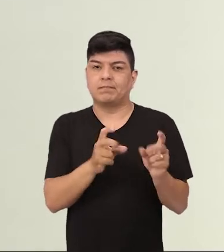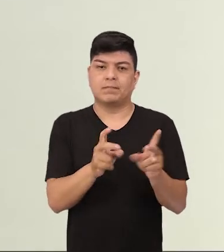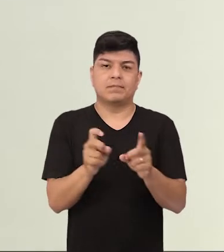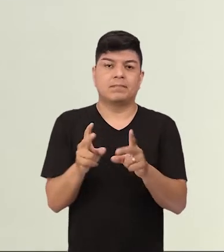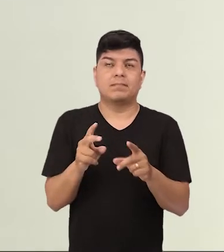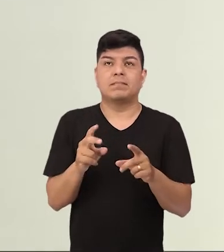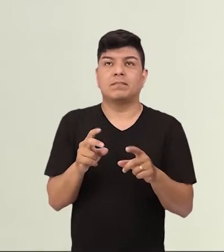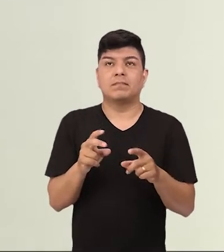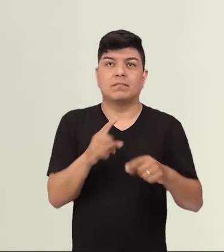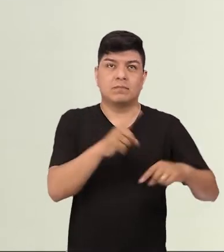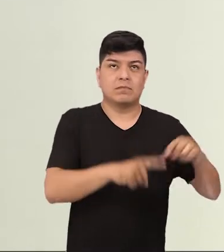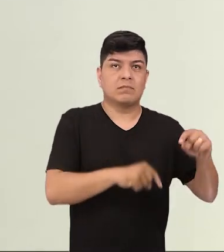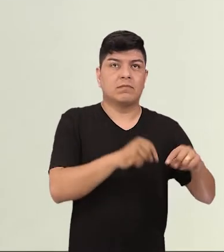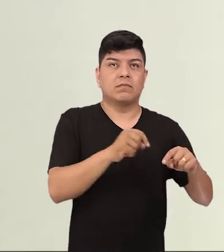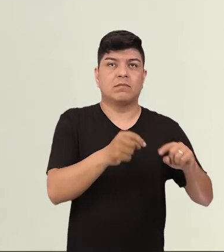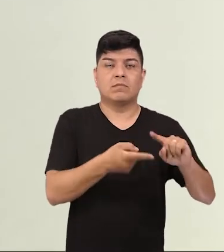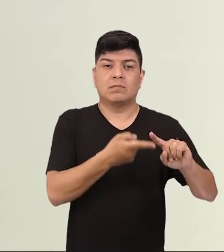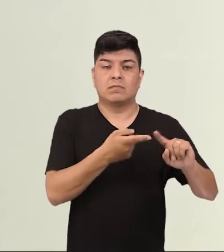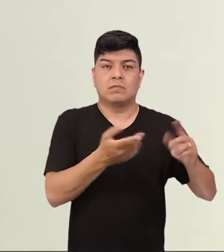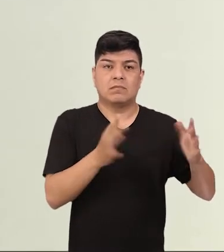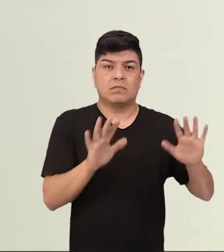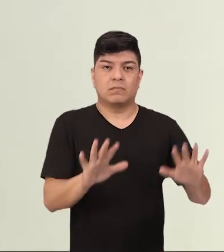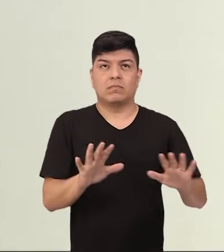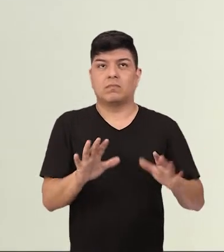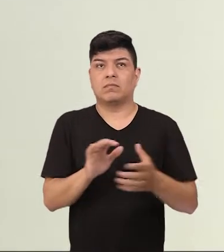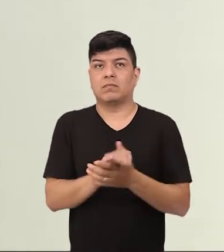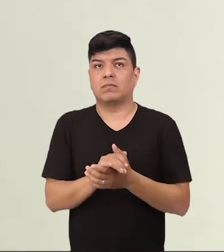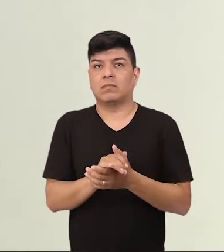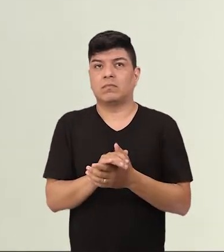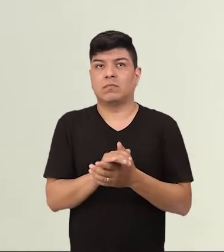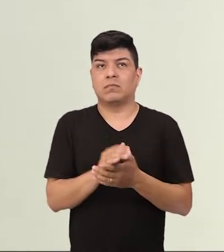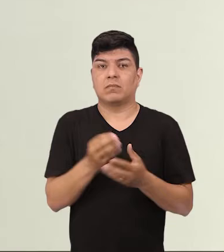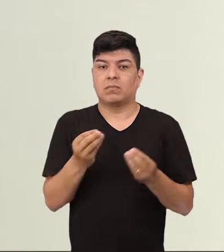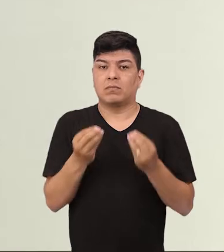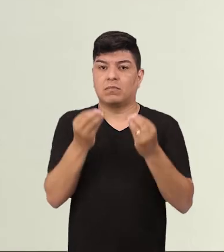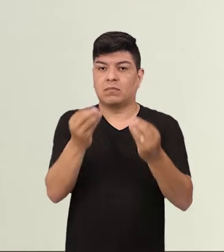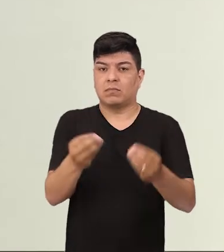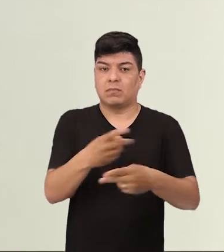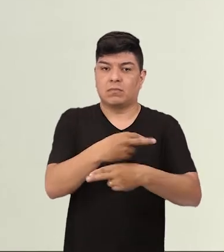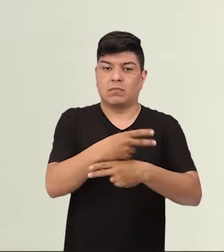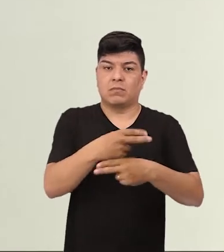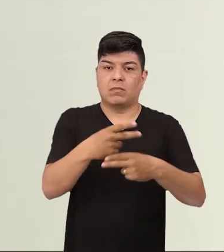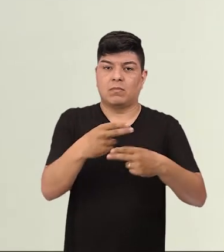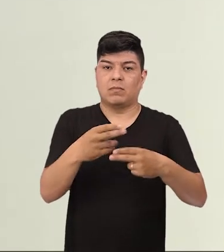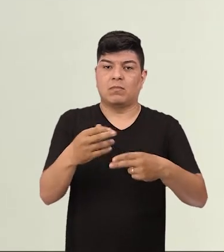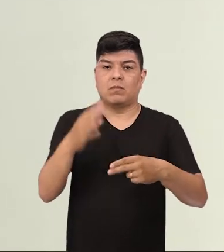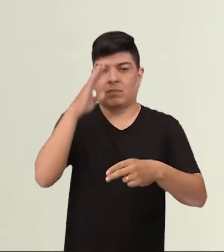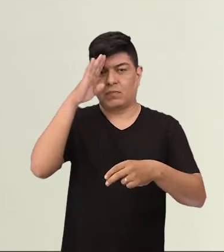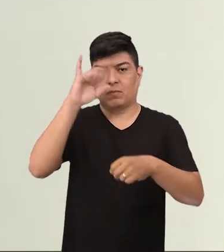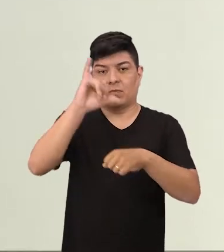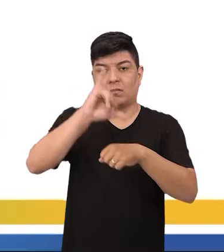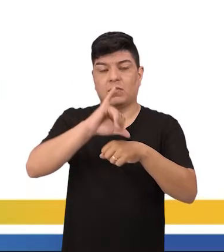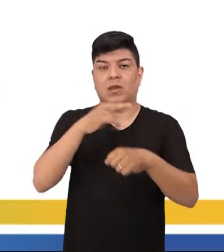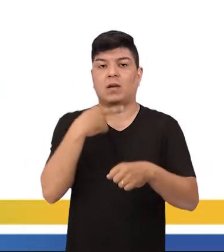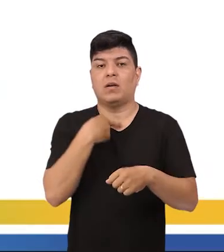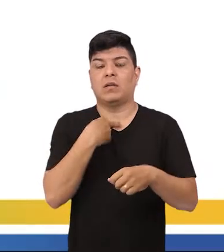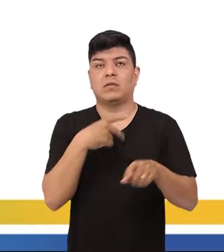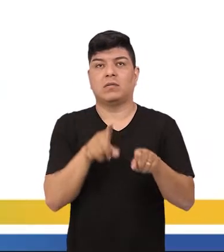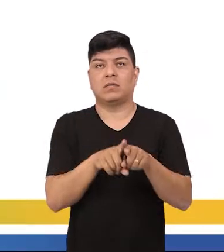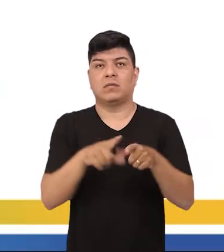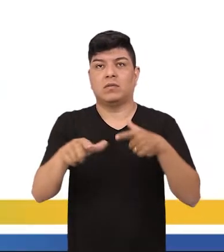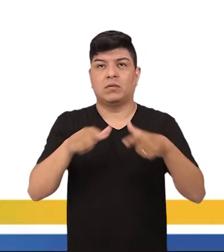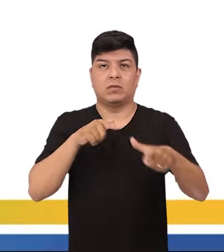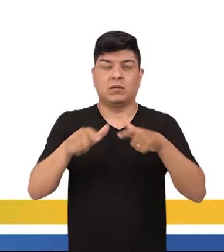produtos, né, da metrópole, fornecia artigos, então, também para a metrópole e a ocupação, né, para